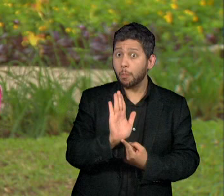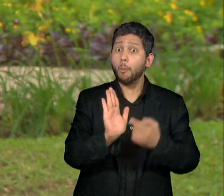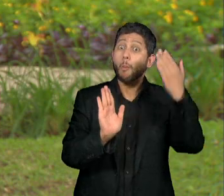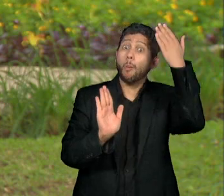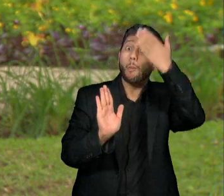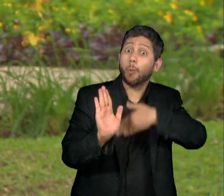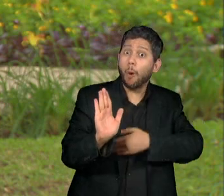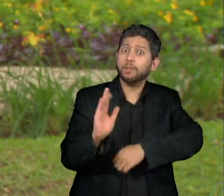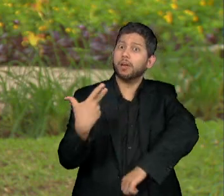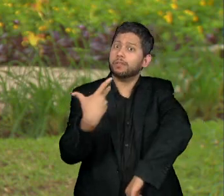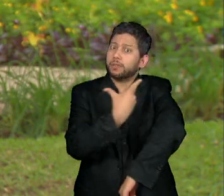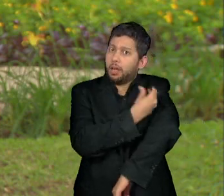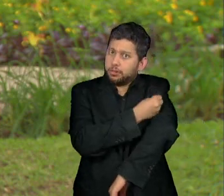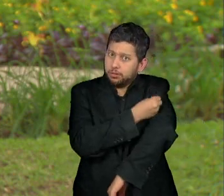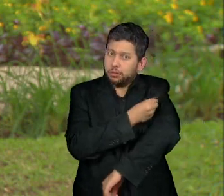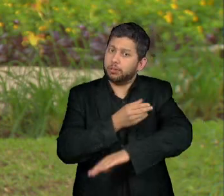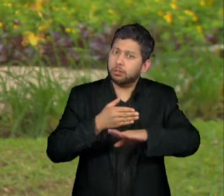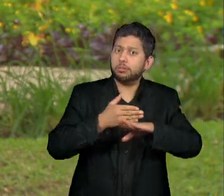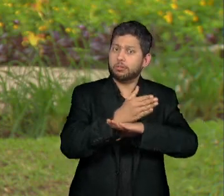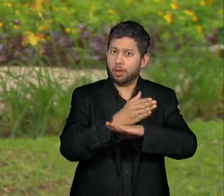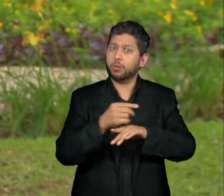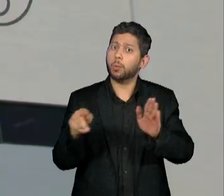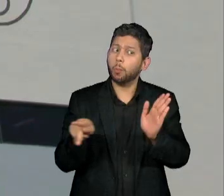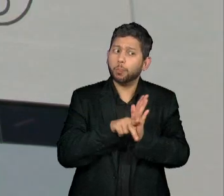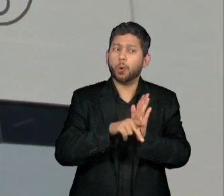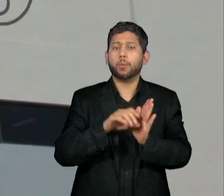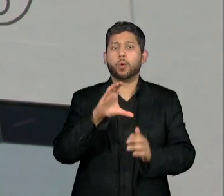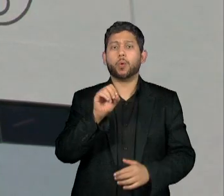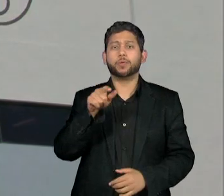de vacinação contra a Covid-19.